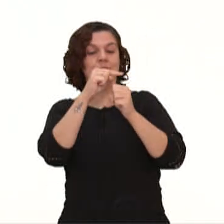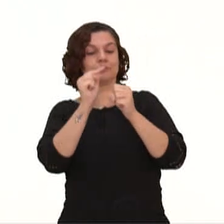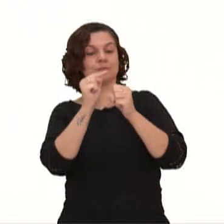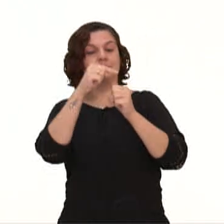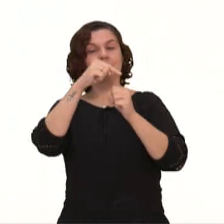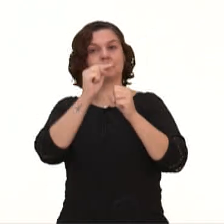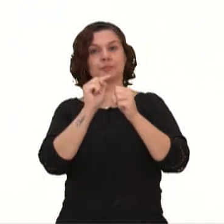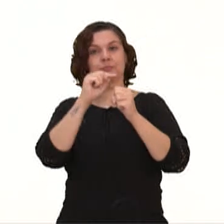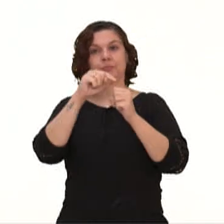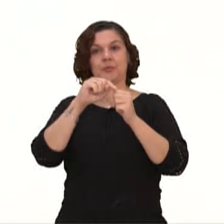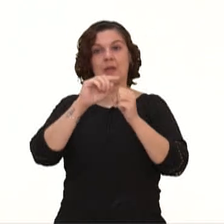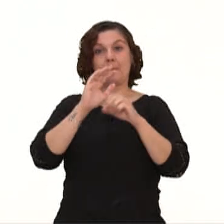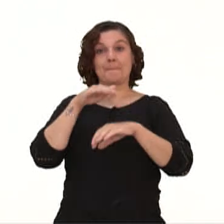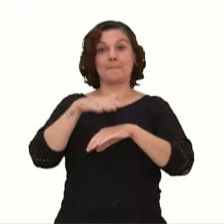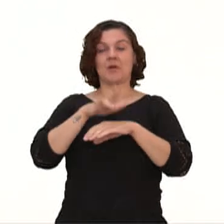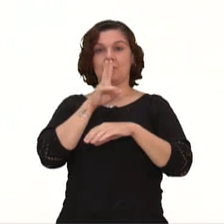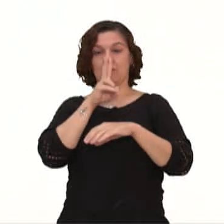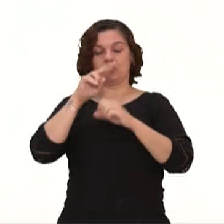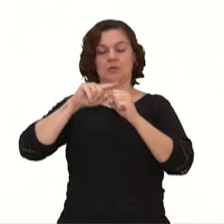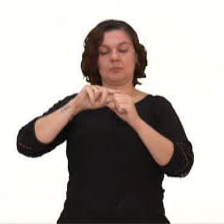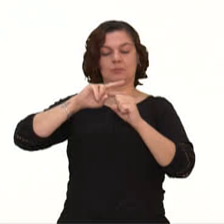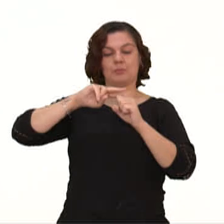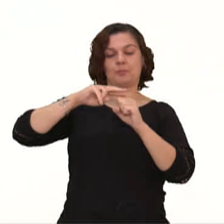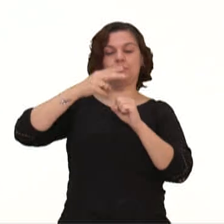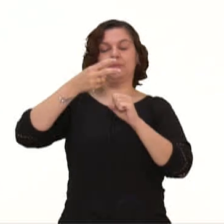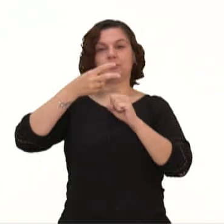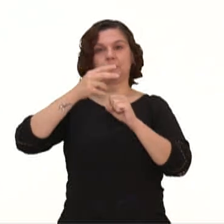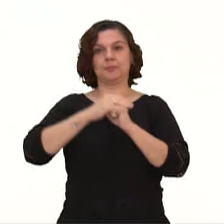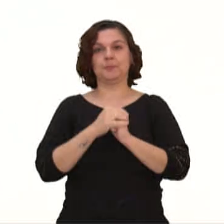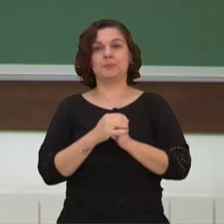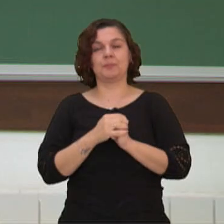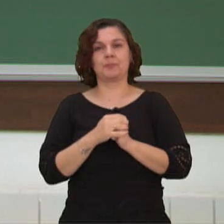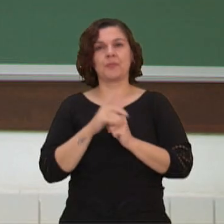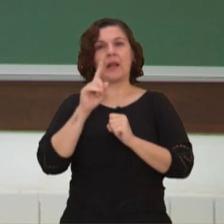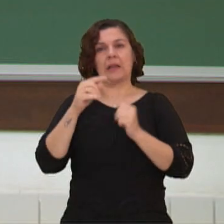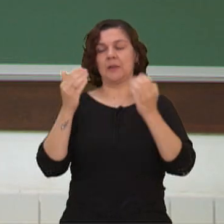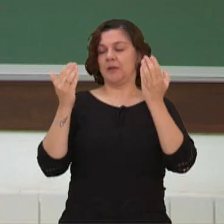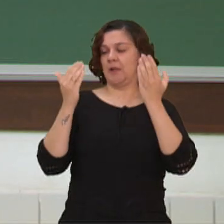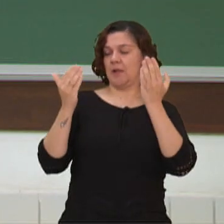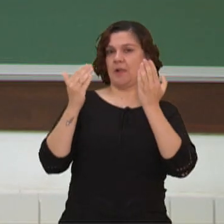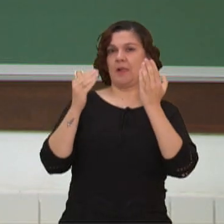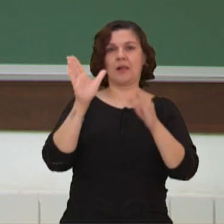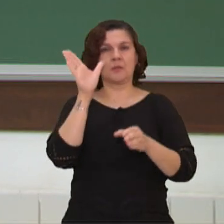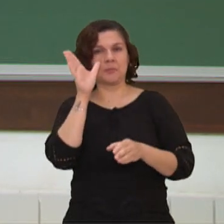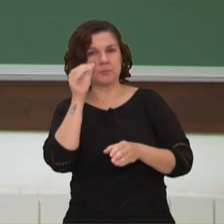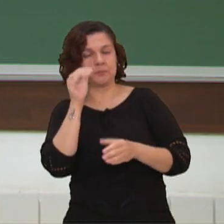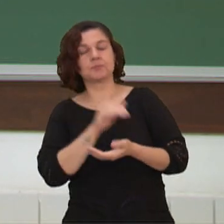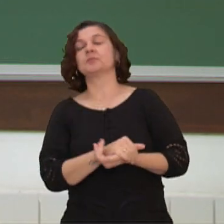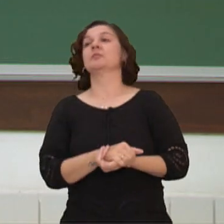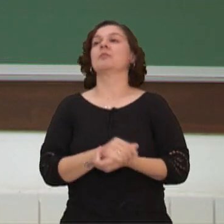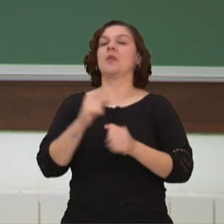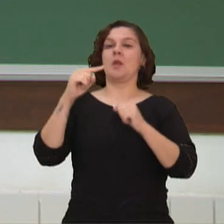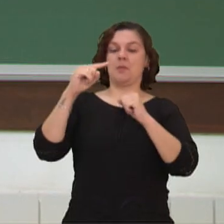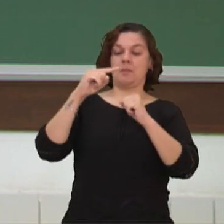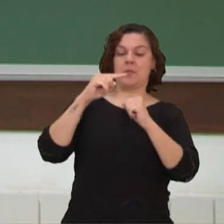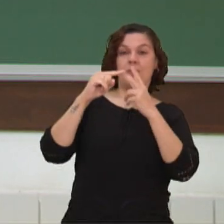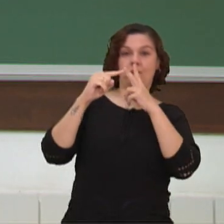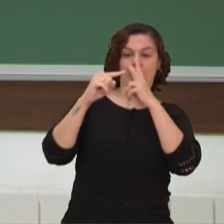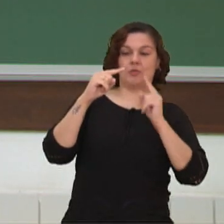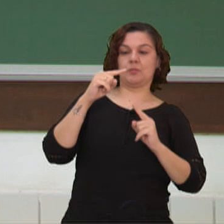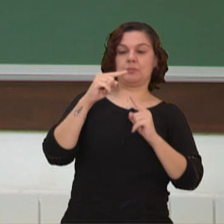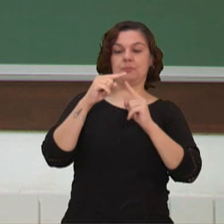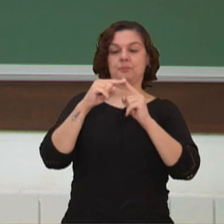elétron salta para uma órbita mais distante do núcleo. Aquela comparação bem interessante que eu trouxe para vocês. O elétron recebe